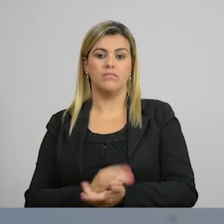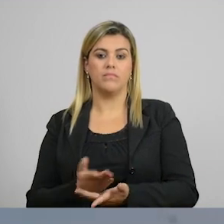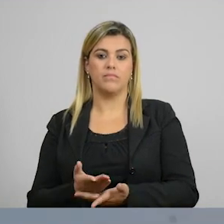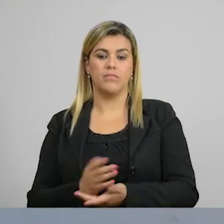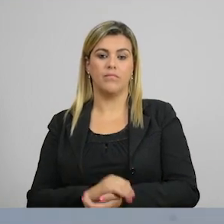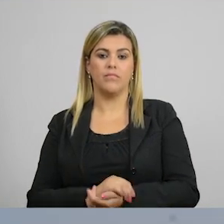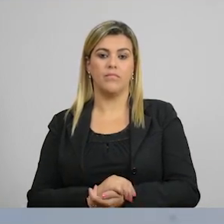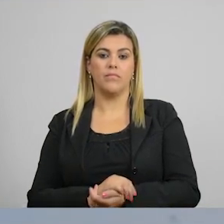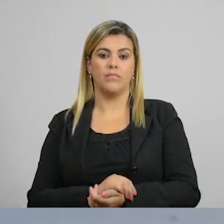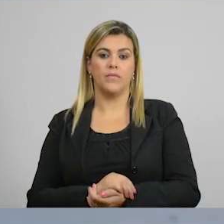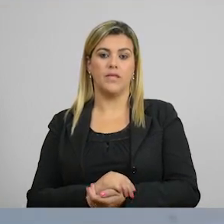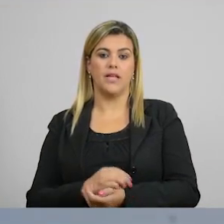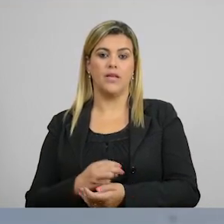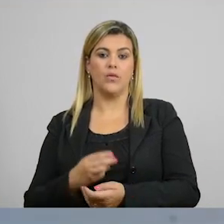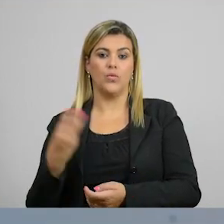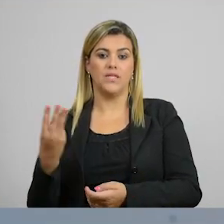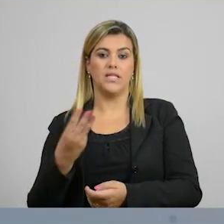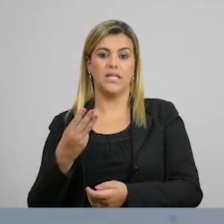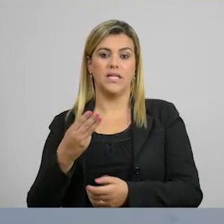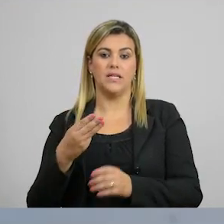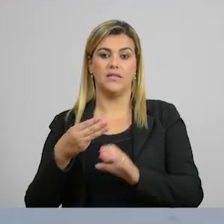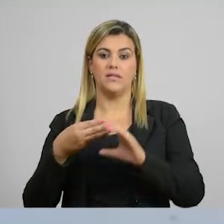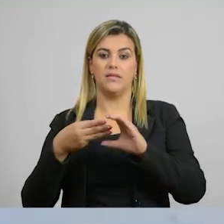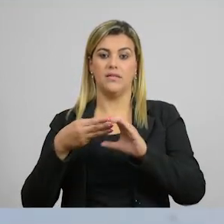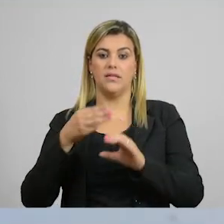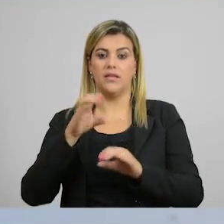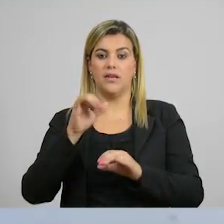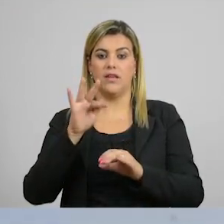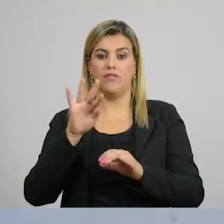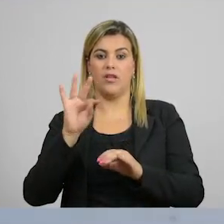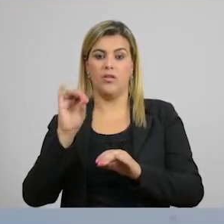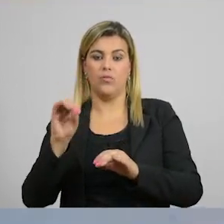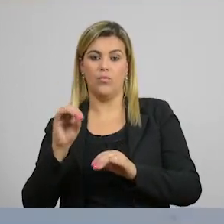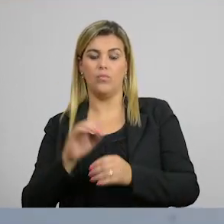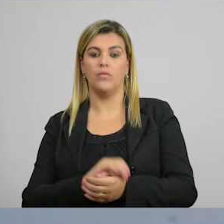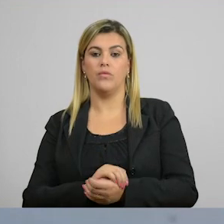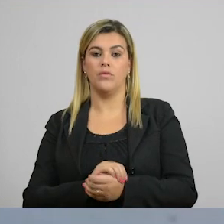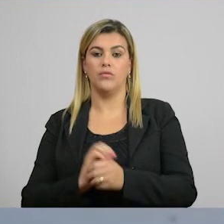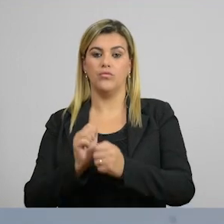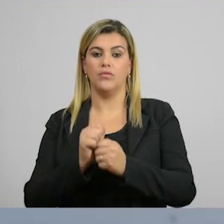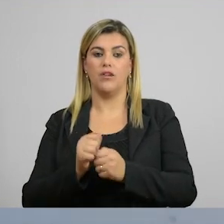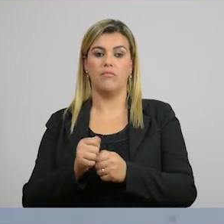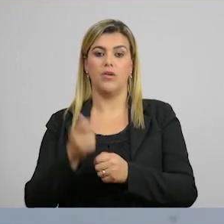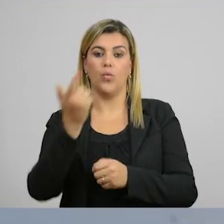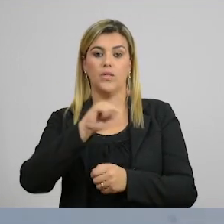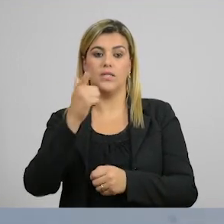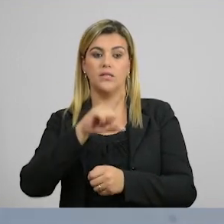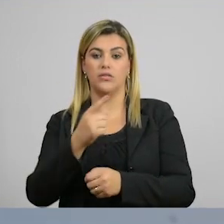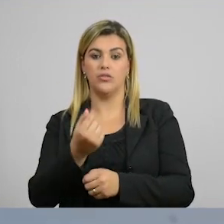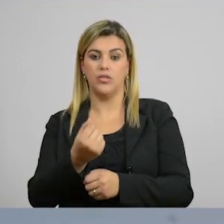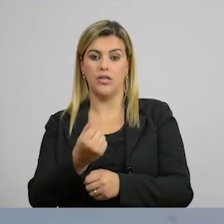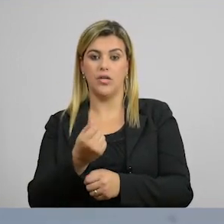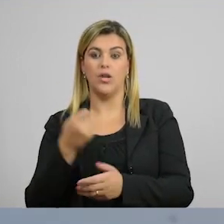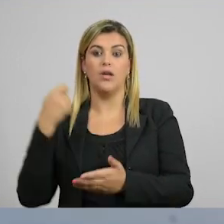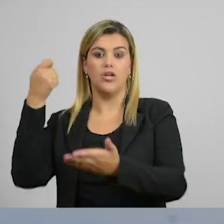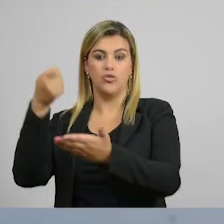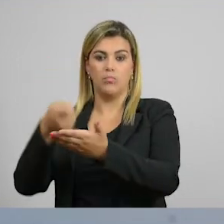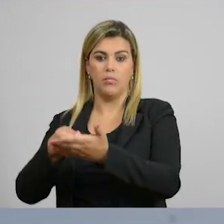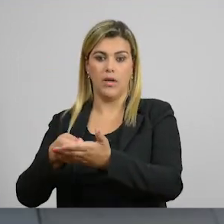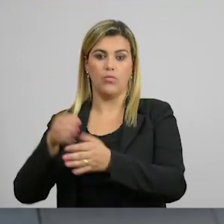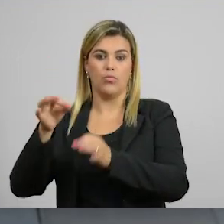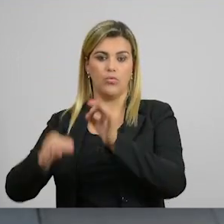juntavam-se os 3 grafitos e o dinheiro ia. E deu para